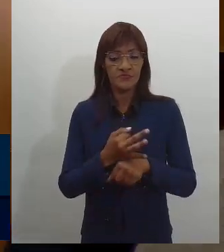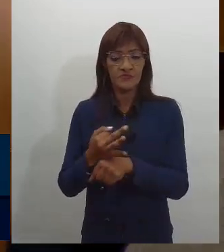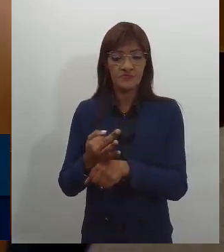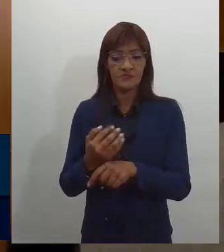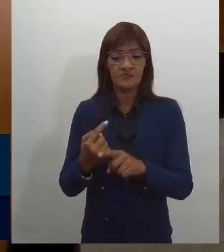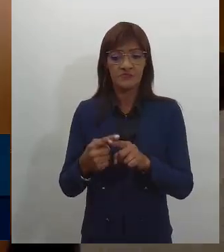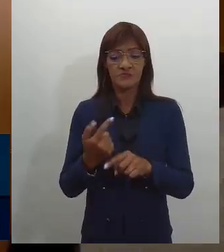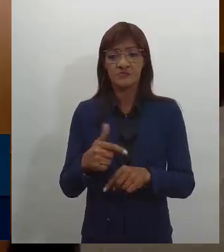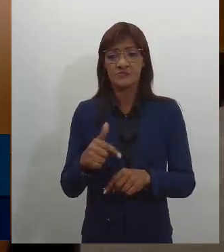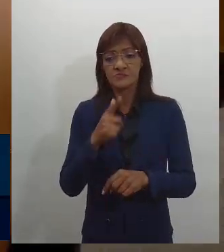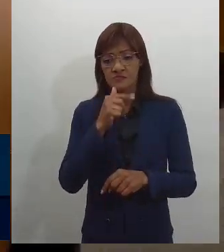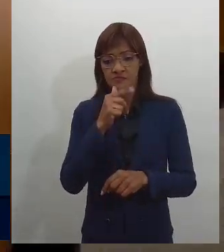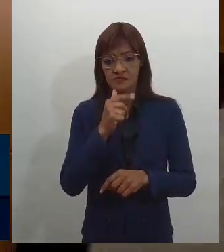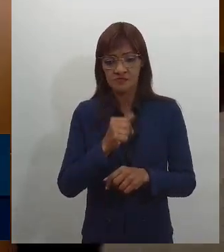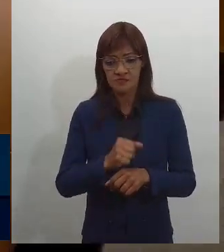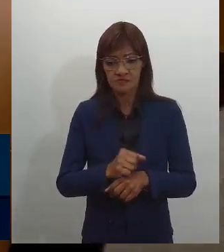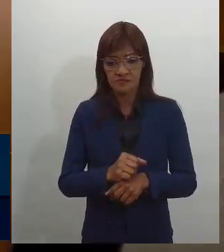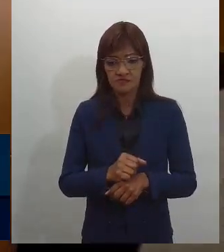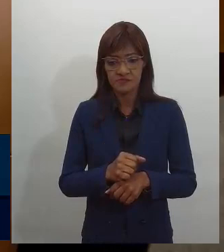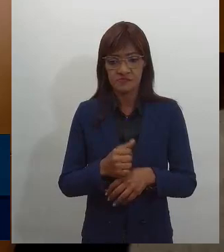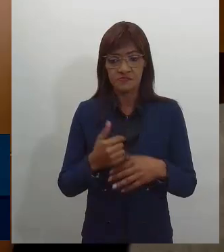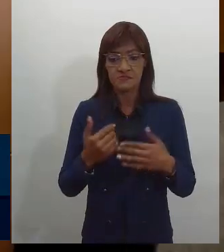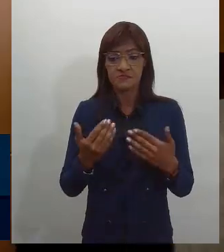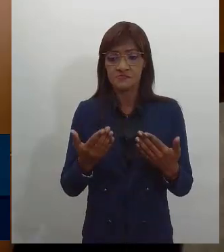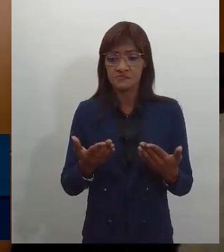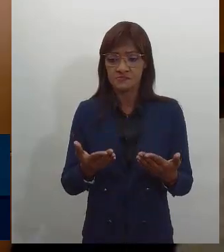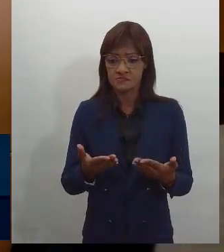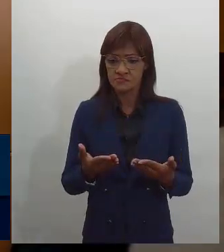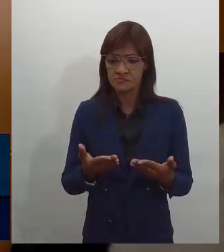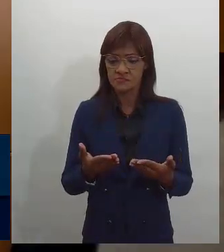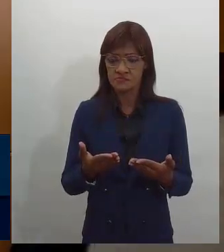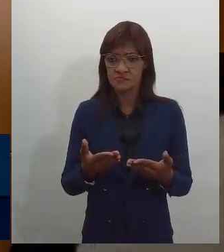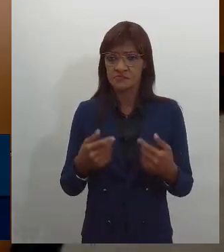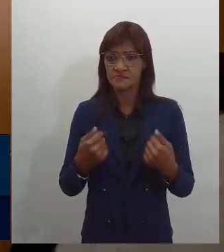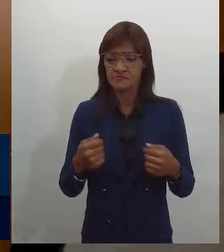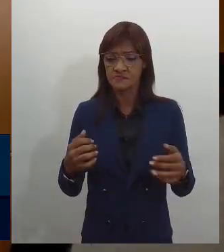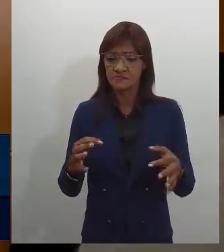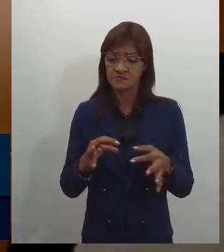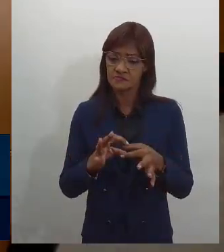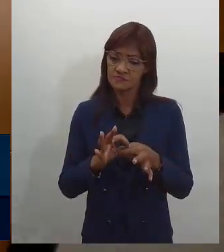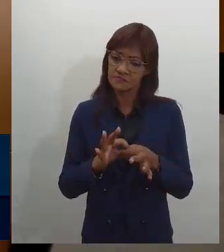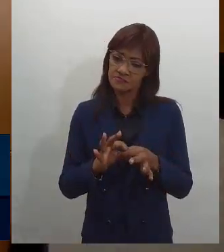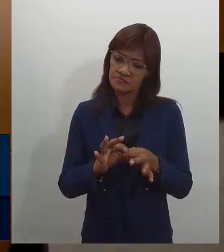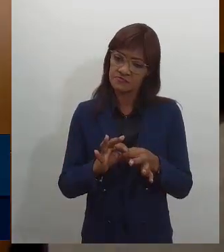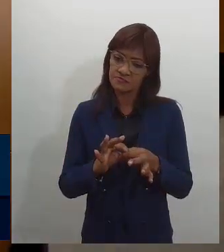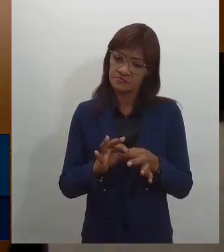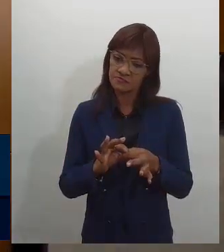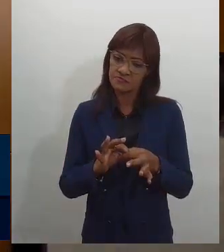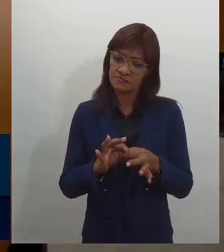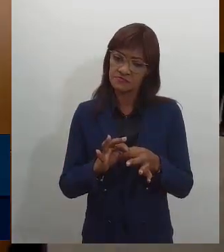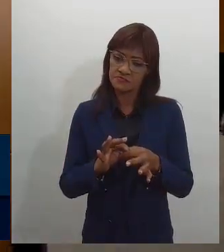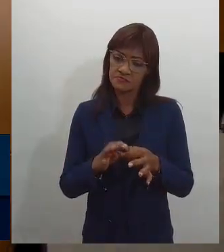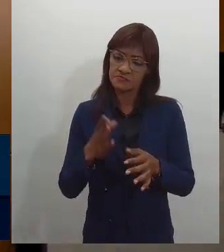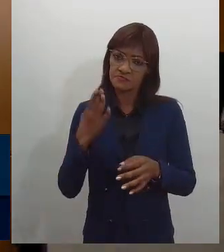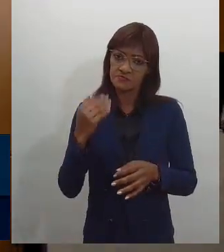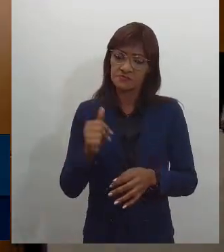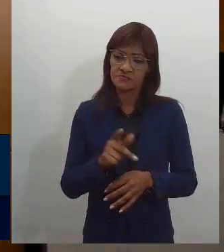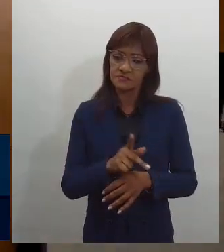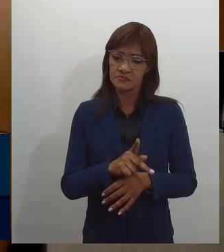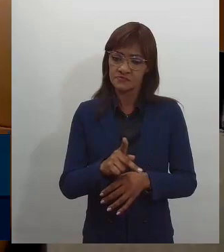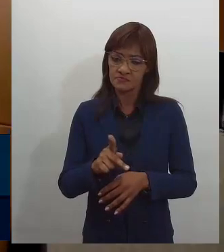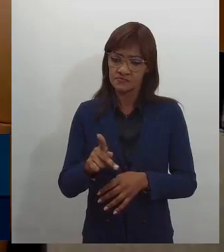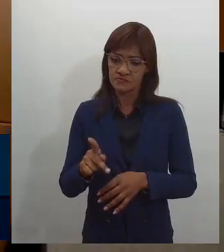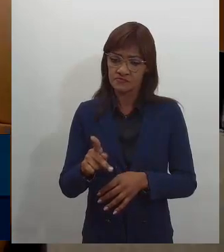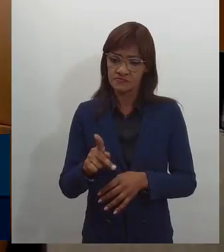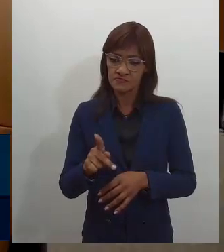Então, a gente tem que ter esse cuidado, a gente somar. Eu sei que o nosso presidente Luciano, da DESO, ele vem fazendo estudos, ele já fez